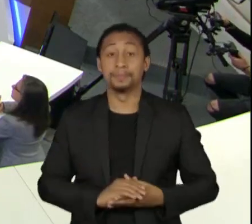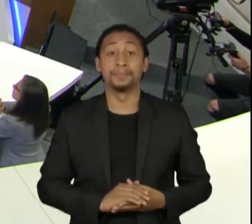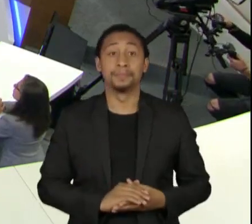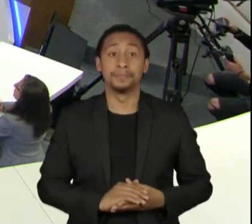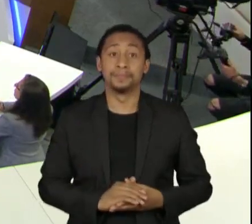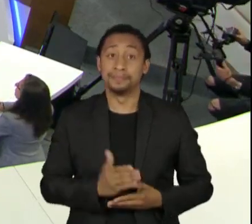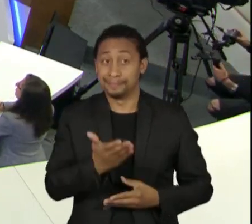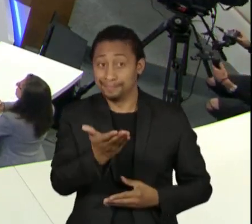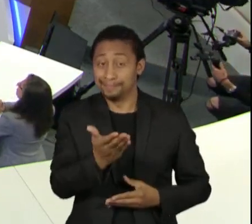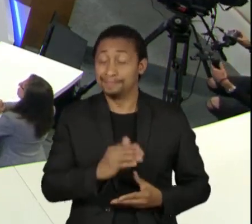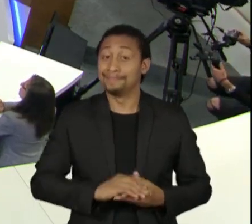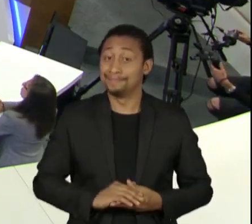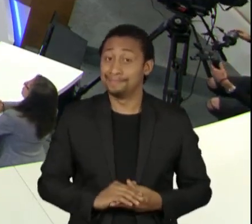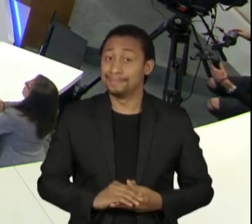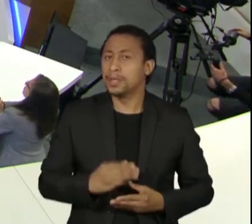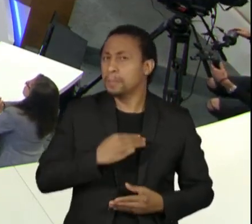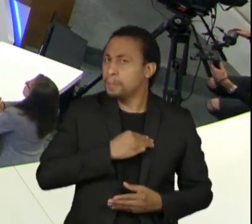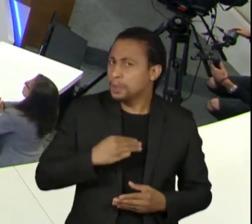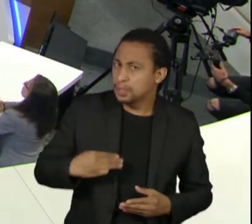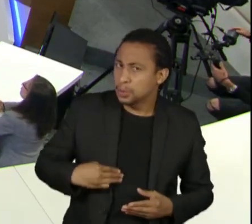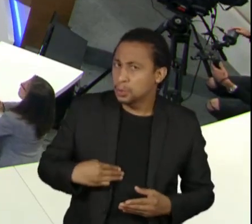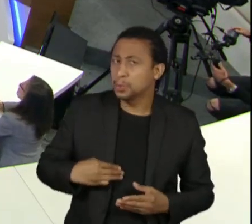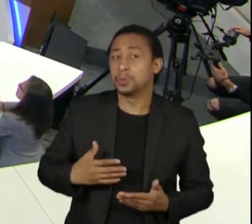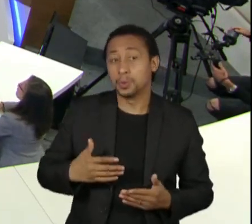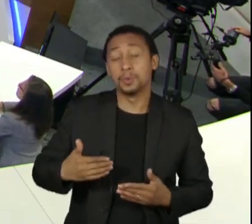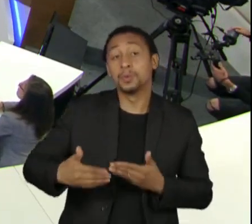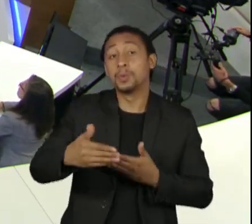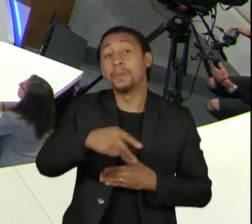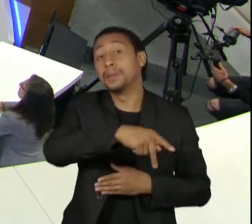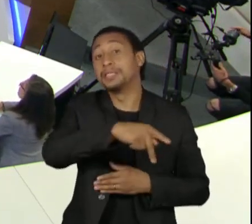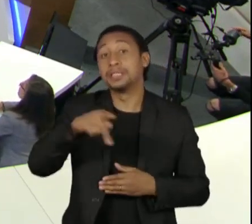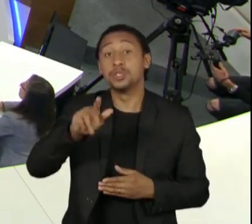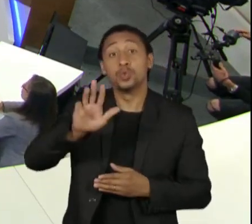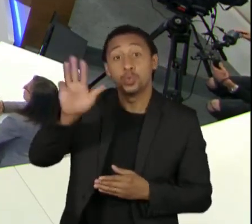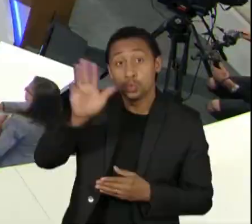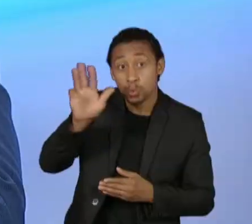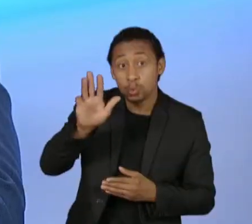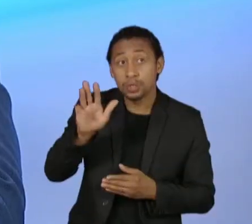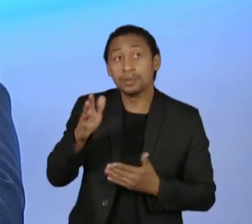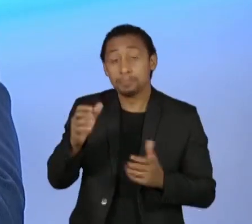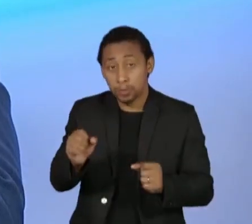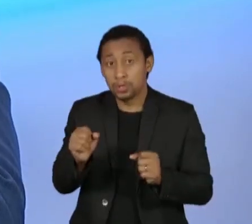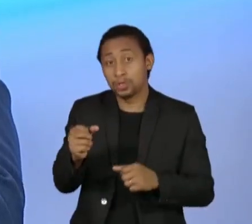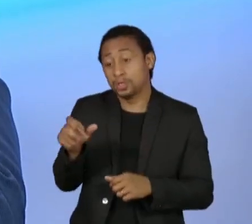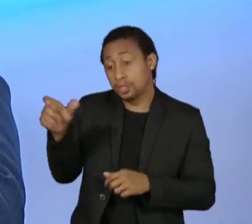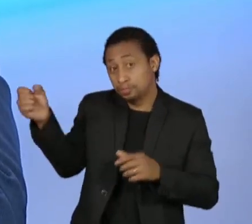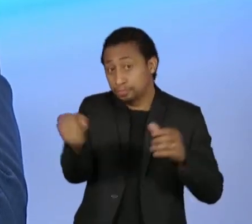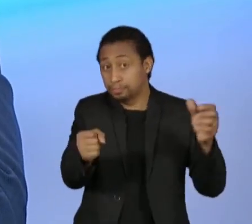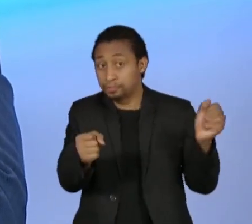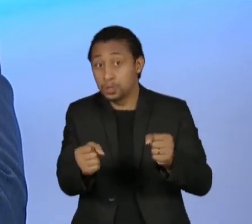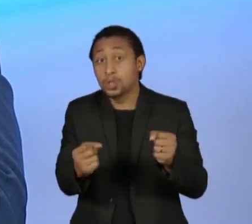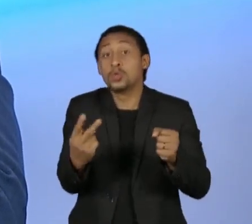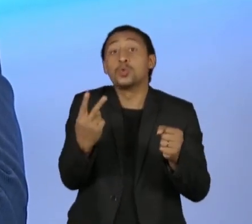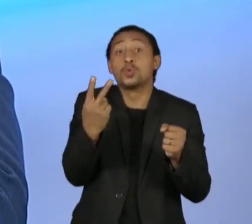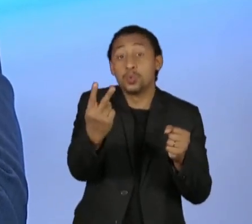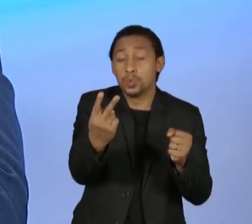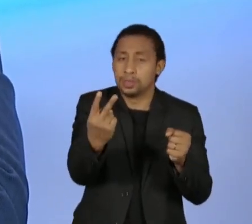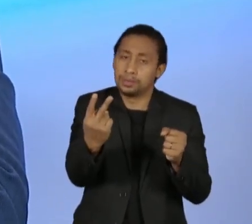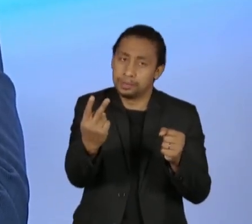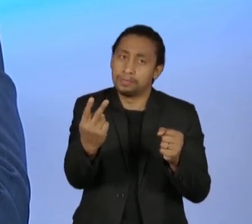Ministro o presidente Lula terá pelo menos duas indicações para vagas no Supremo Tribunal